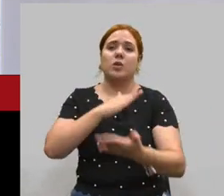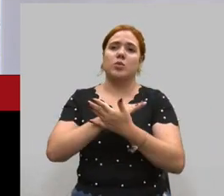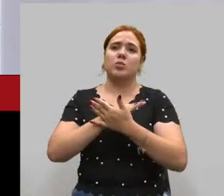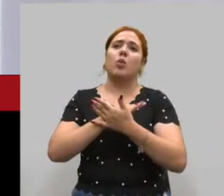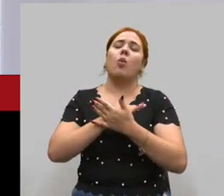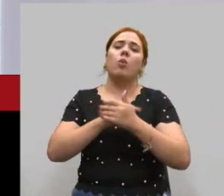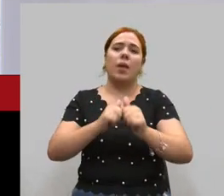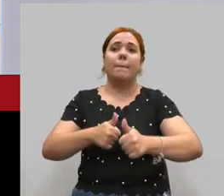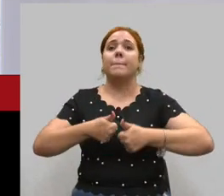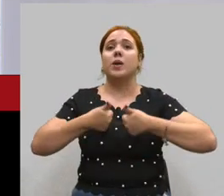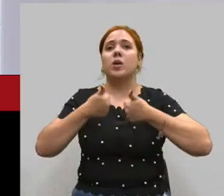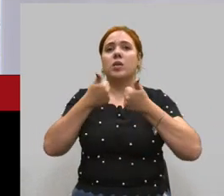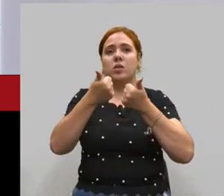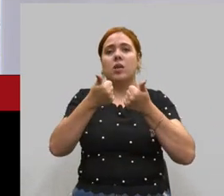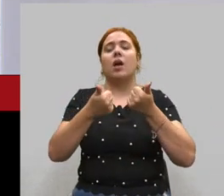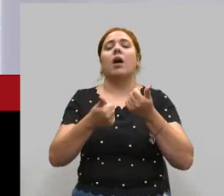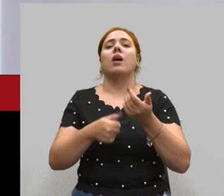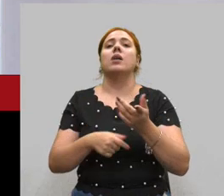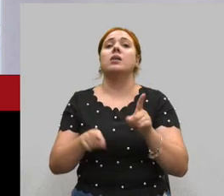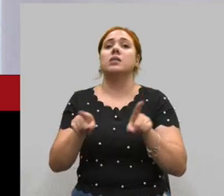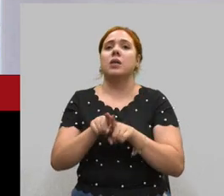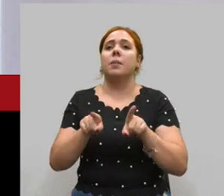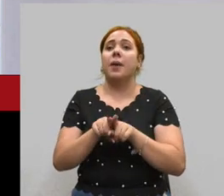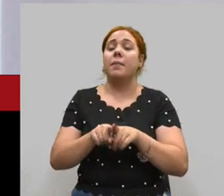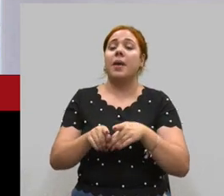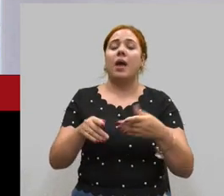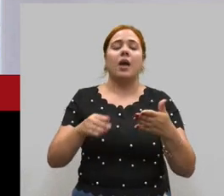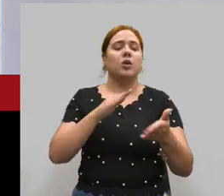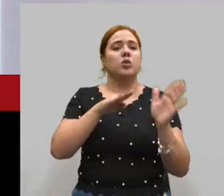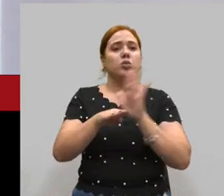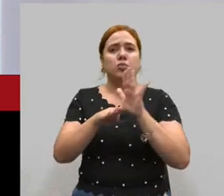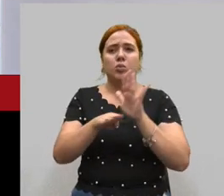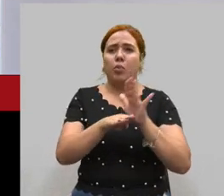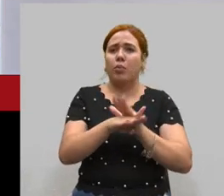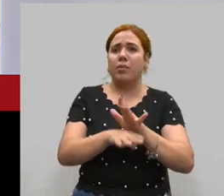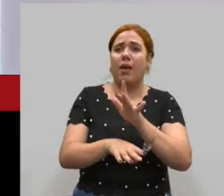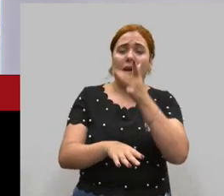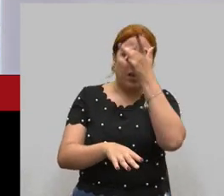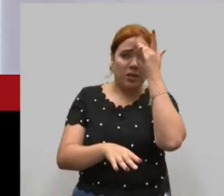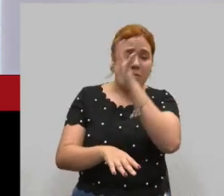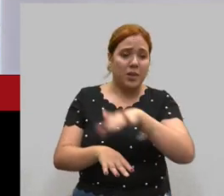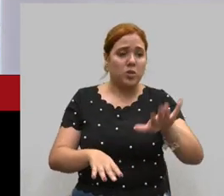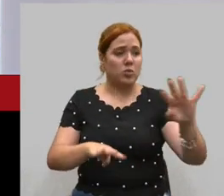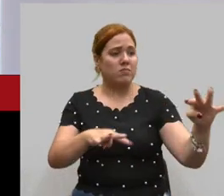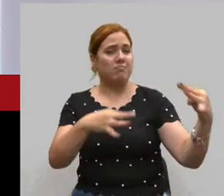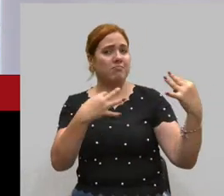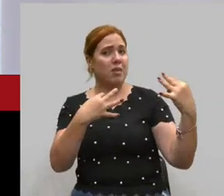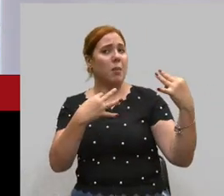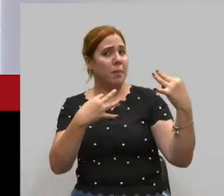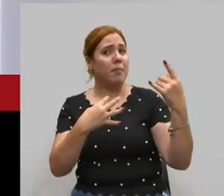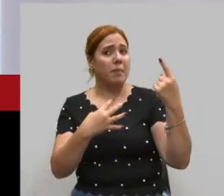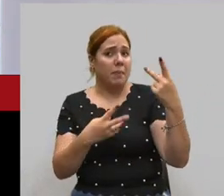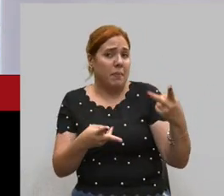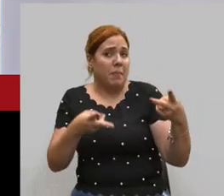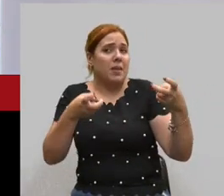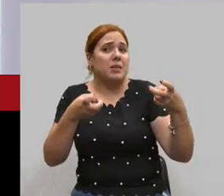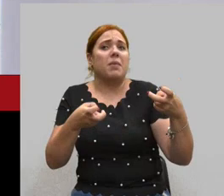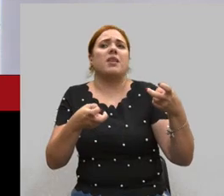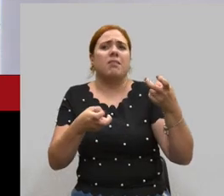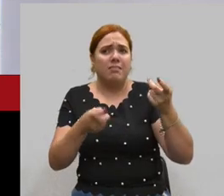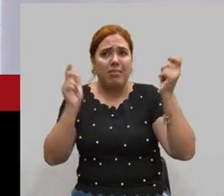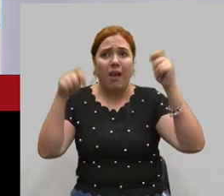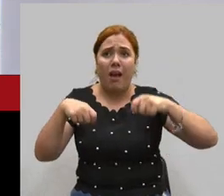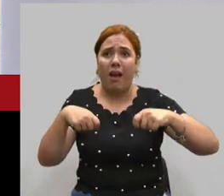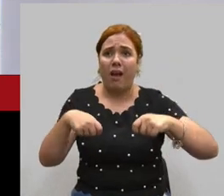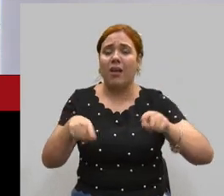ela ajuda no meu propósito de vida que é inspirar as pessoas através de tudo que eu passei de toda essa jornada e ela me colocou de fato de volta